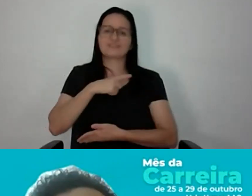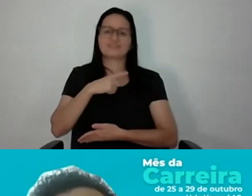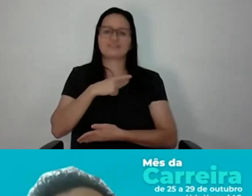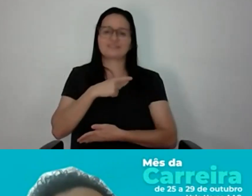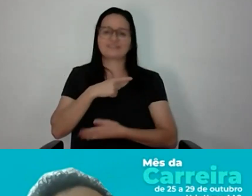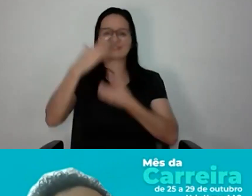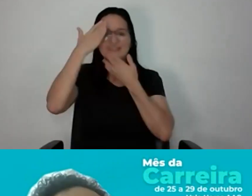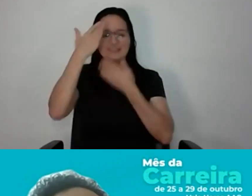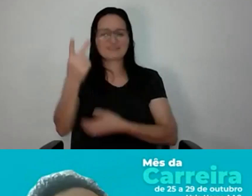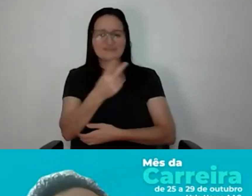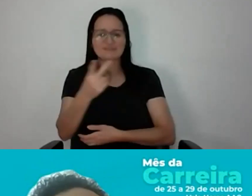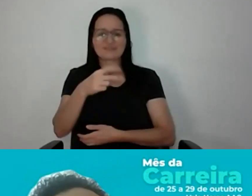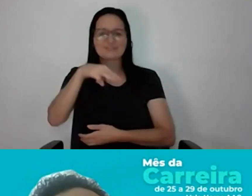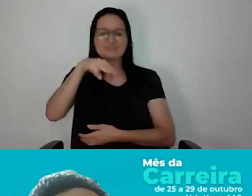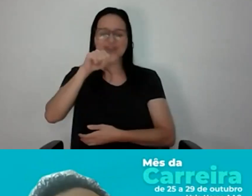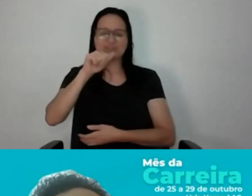Matheus e a Marina